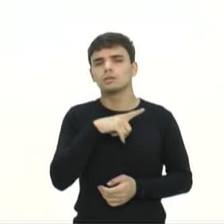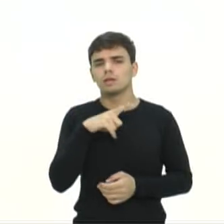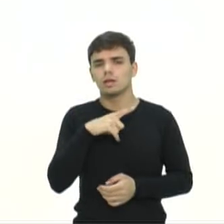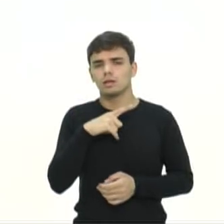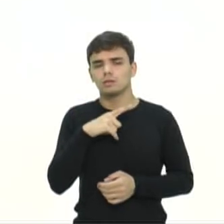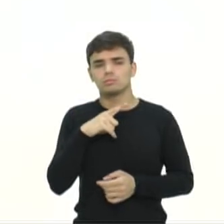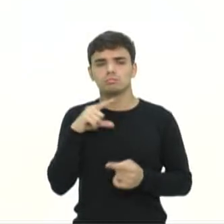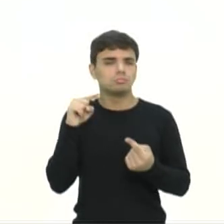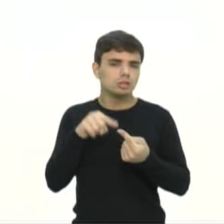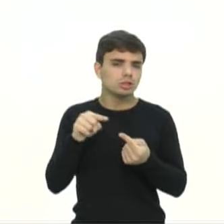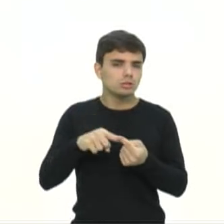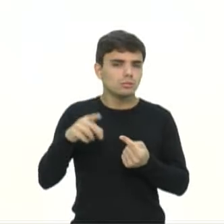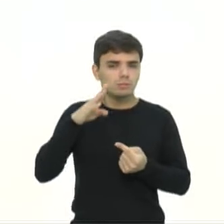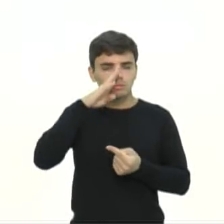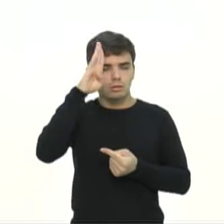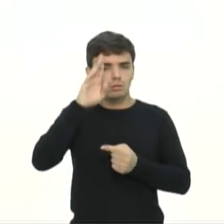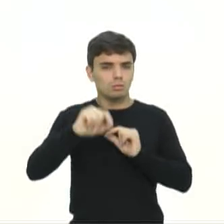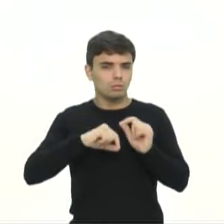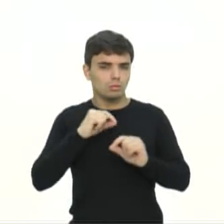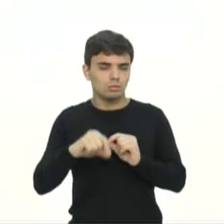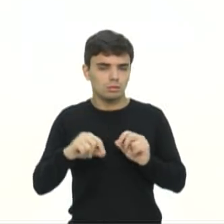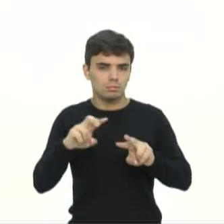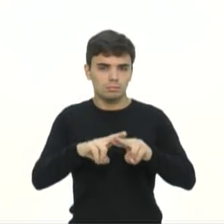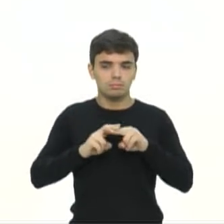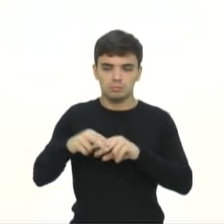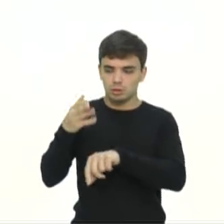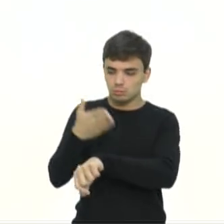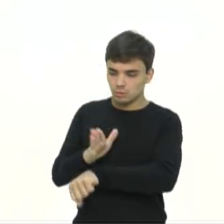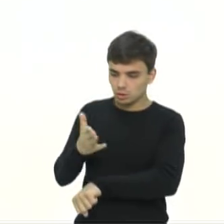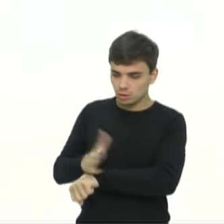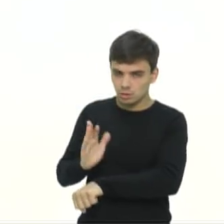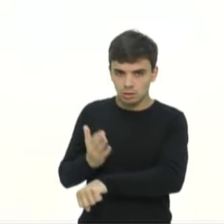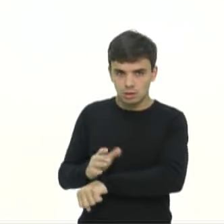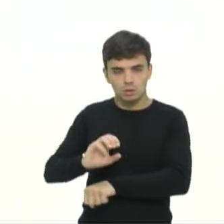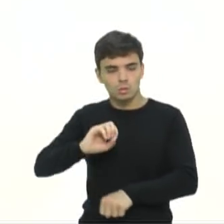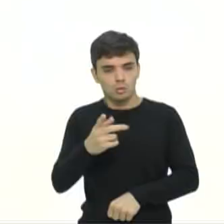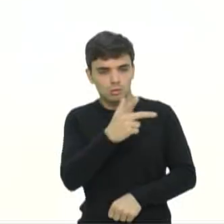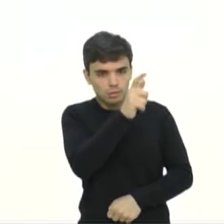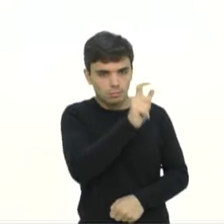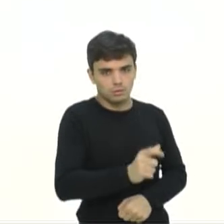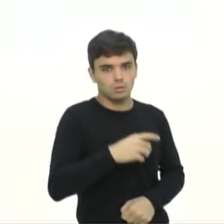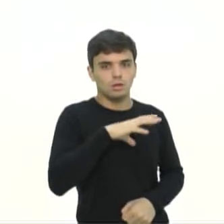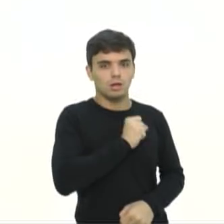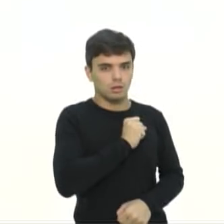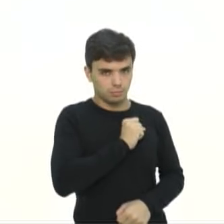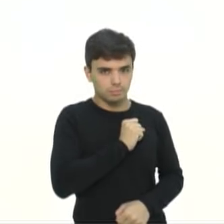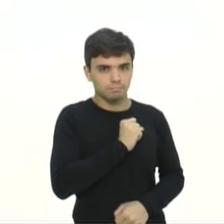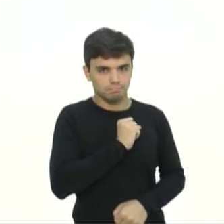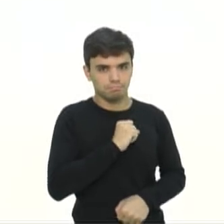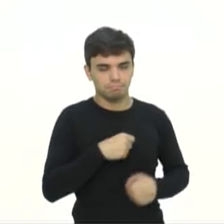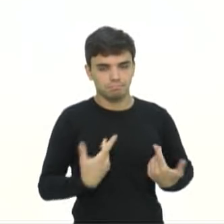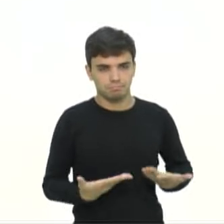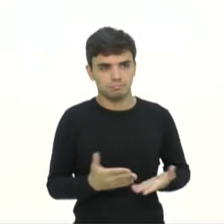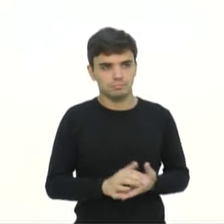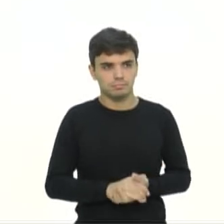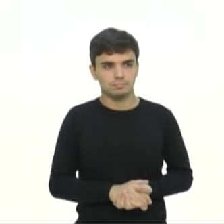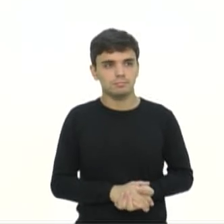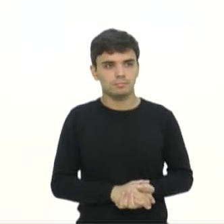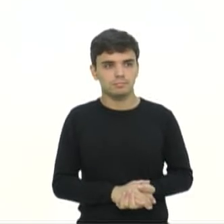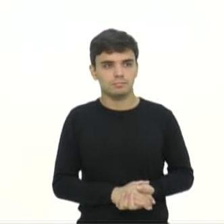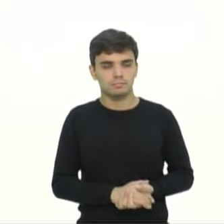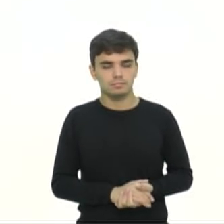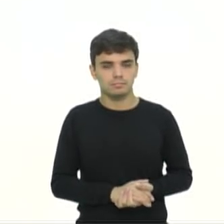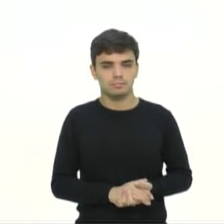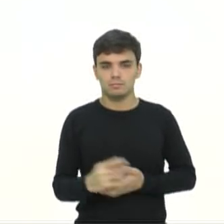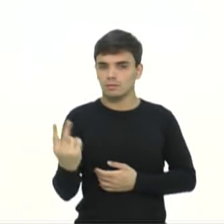as ações, tanto dos praticantes do judô, quanto dos amantes da arte marcial, né? Então, está aqui o Seiuku Zeiyo e o Gita